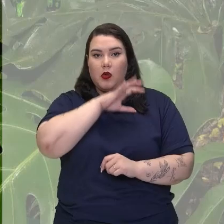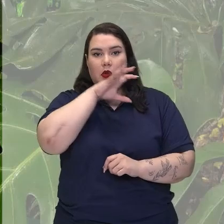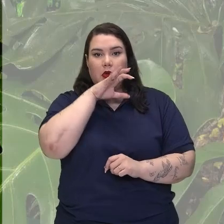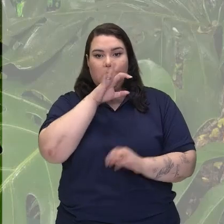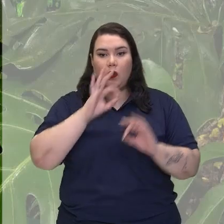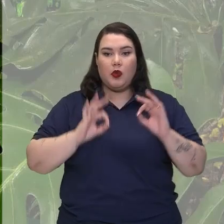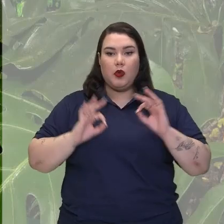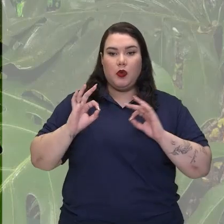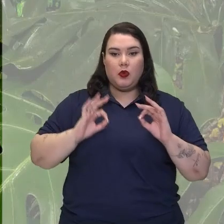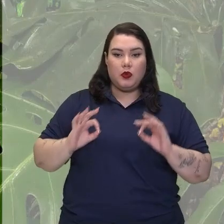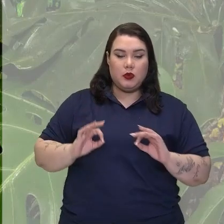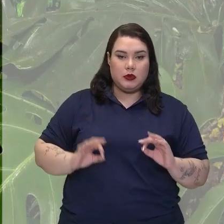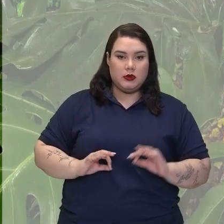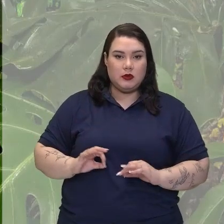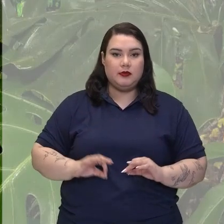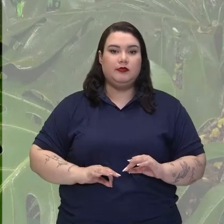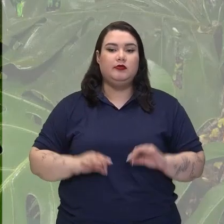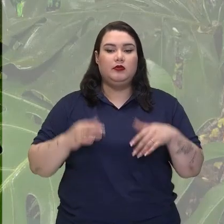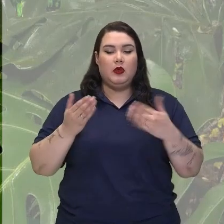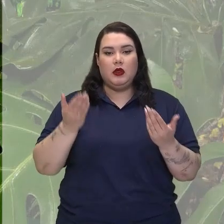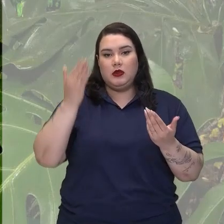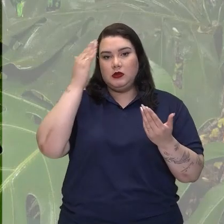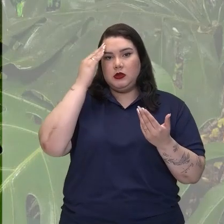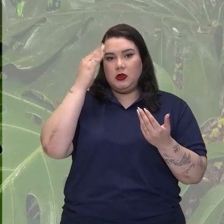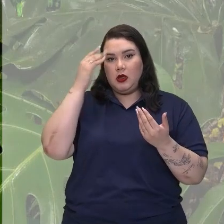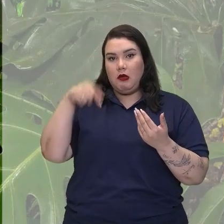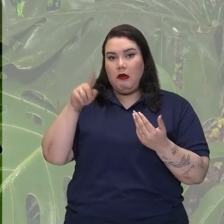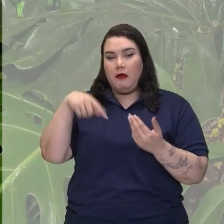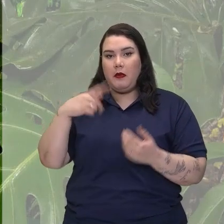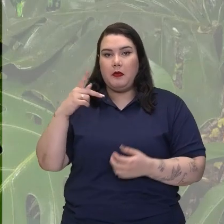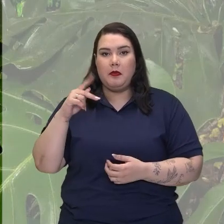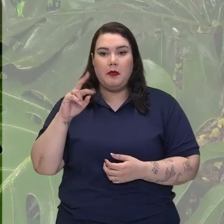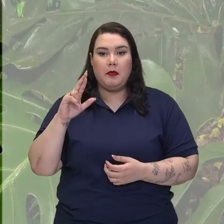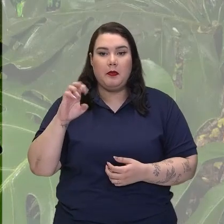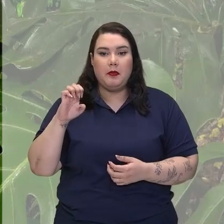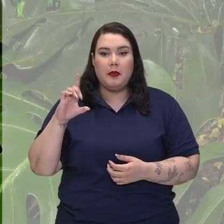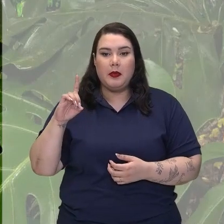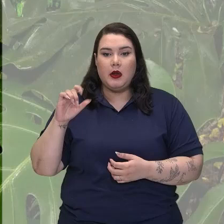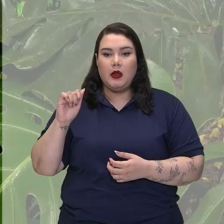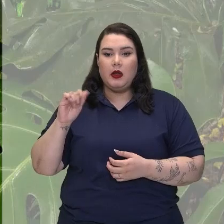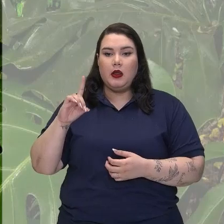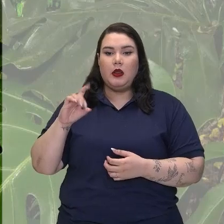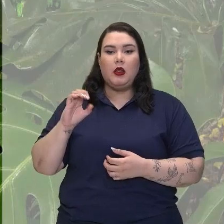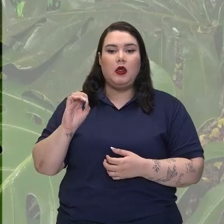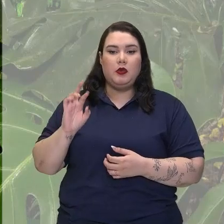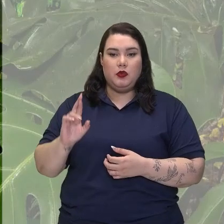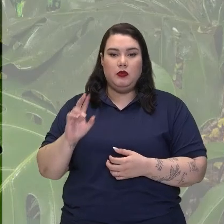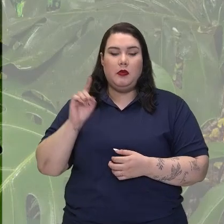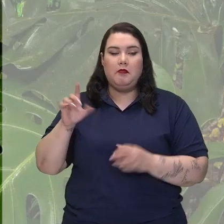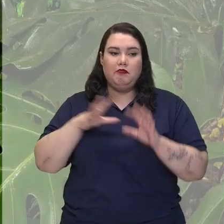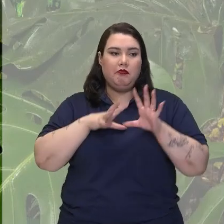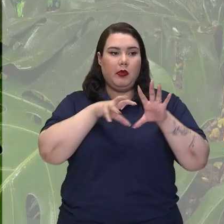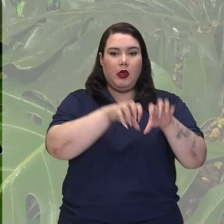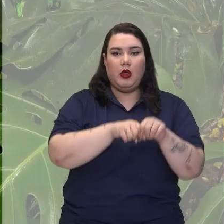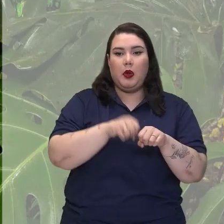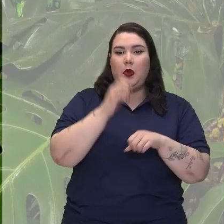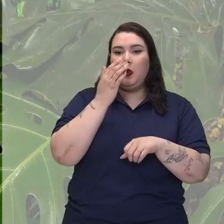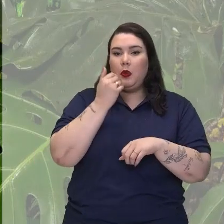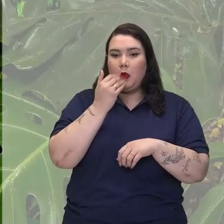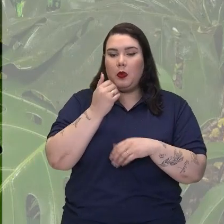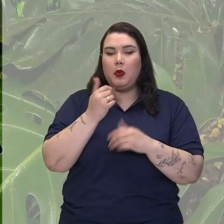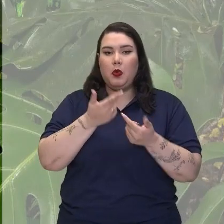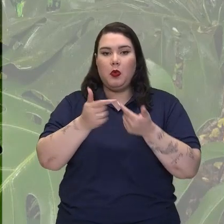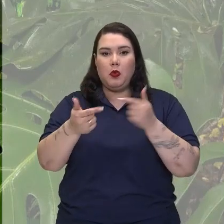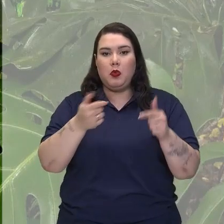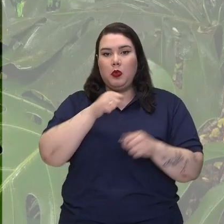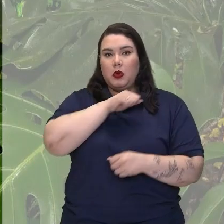aqui uma onça, a gente já sabe que a onça ela é o quê? Um predador, Ela vai atrás ali da sua presa para ela conseguir o quê? O